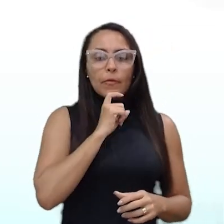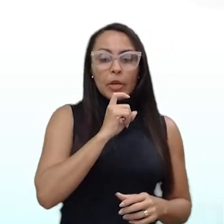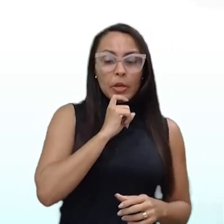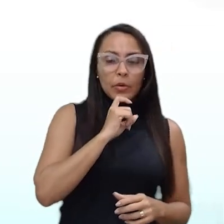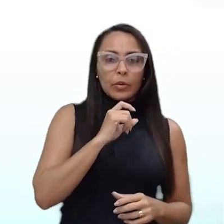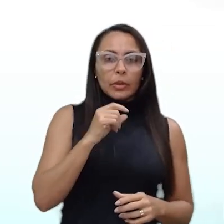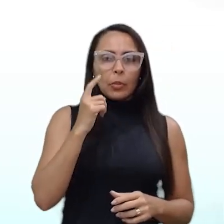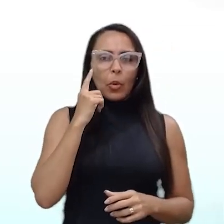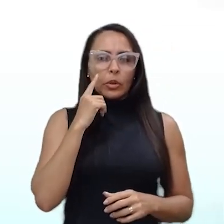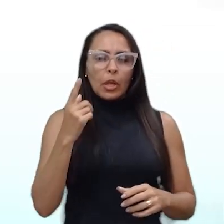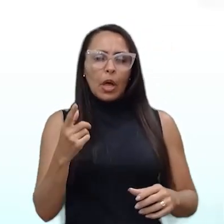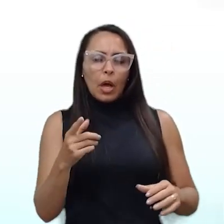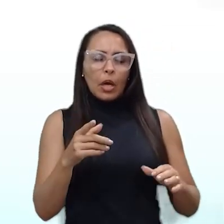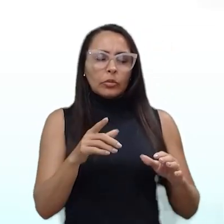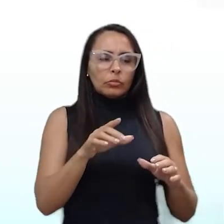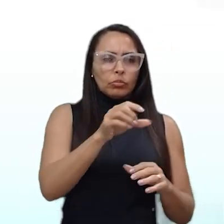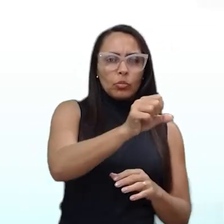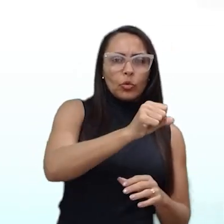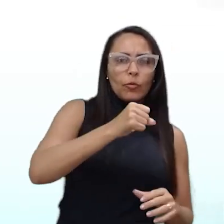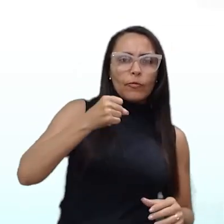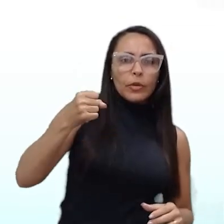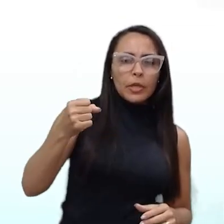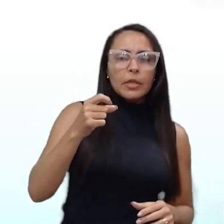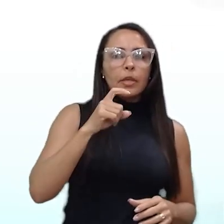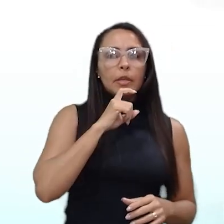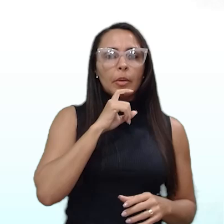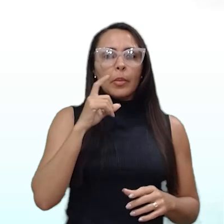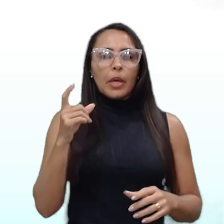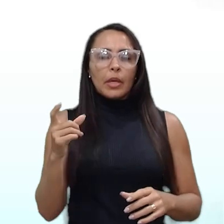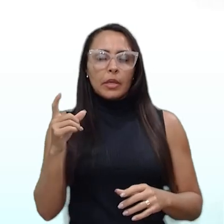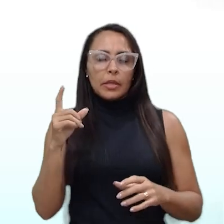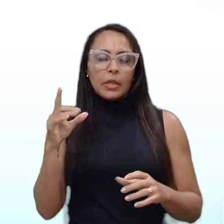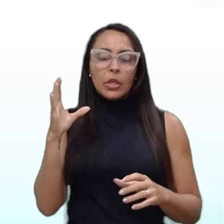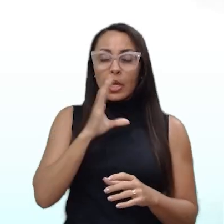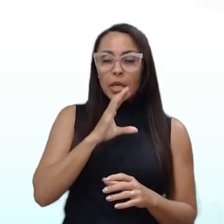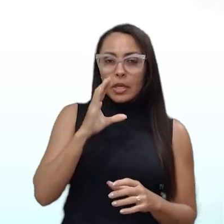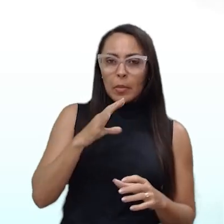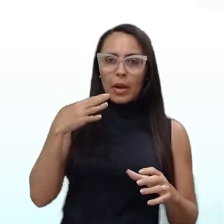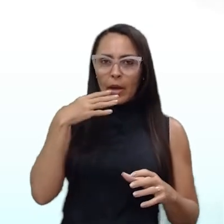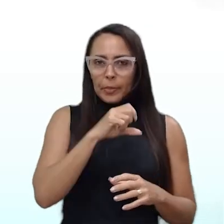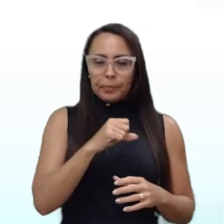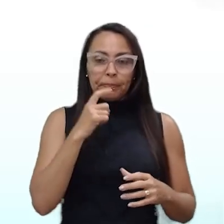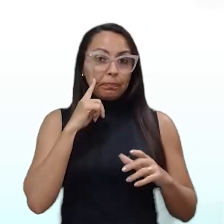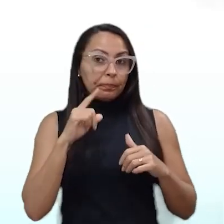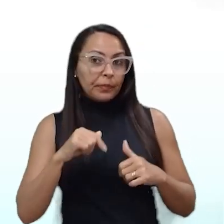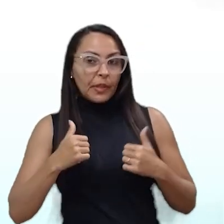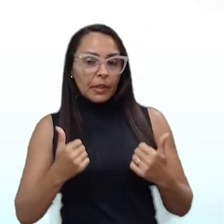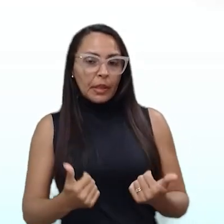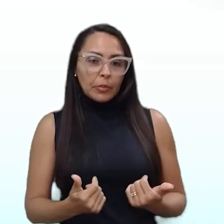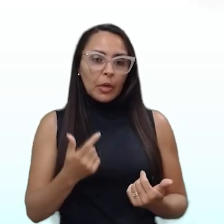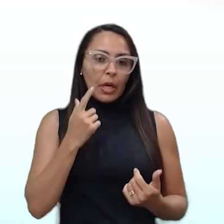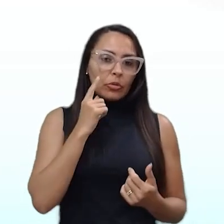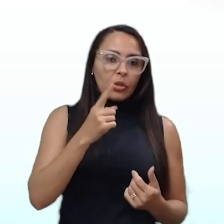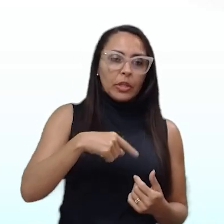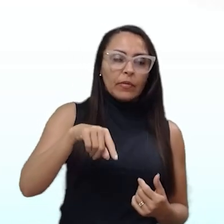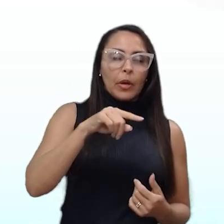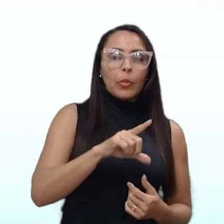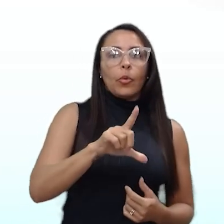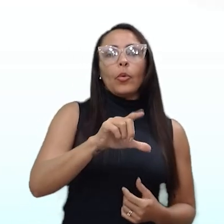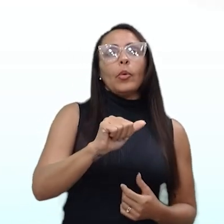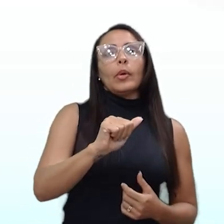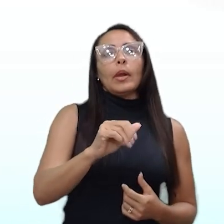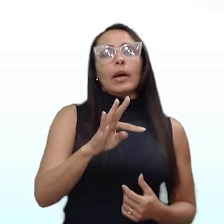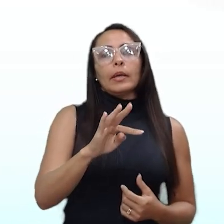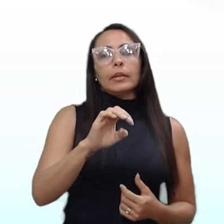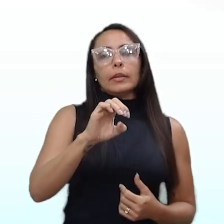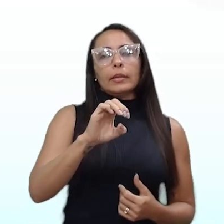bota lá no cooler, você coloca no freezer, como também esquentar mais rápido. Belezinha? Então, saindo do calor sensível, a gente vai para o calor